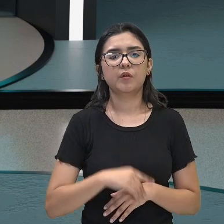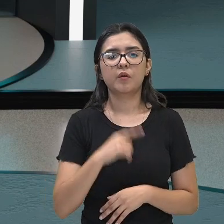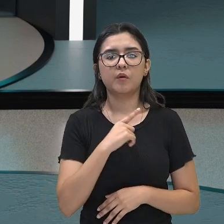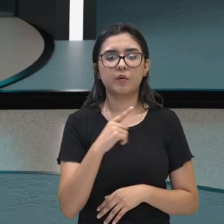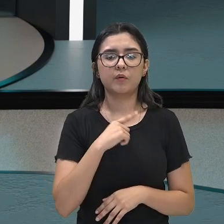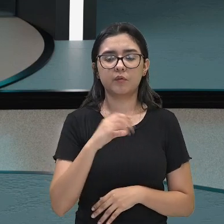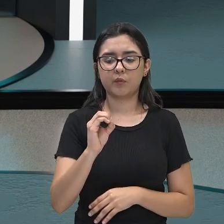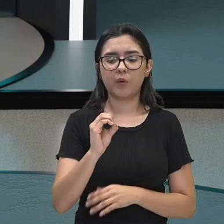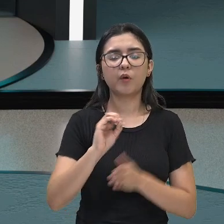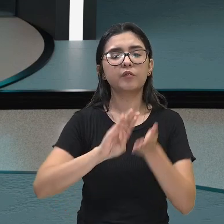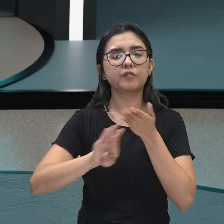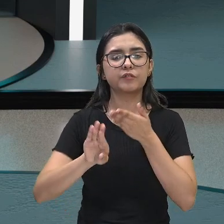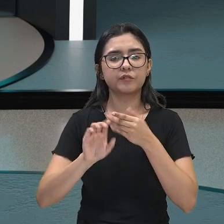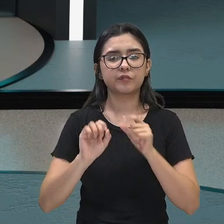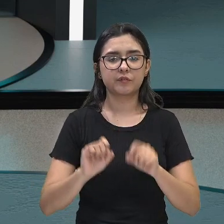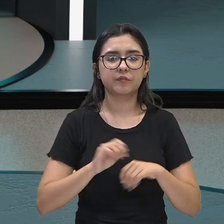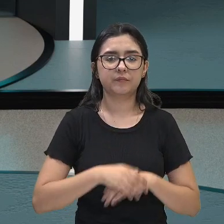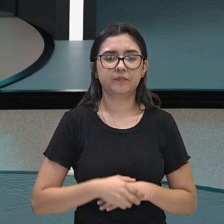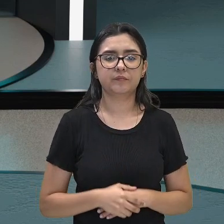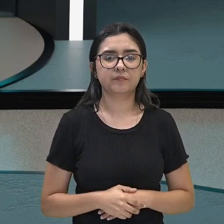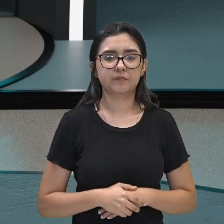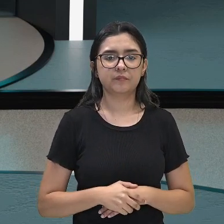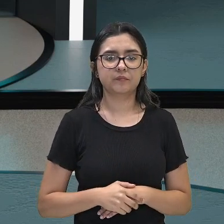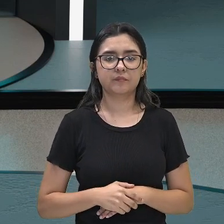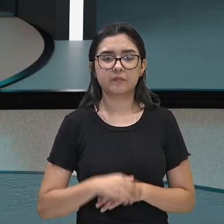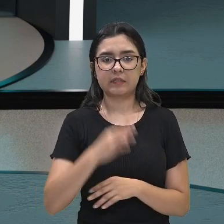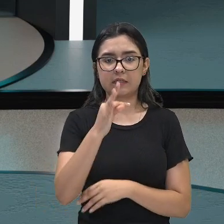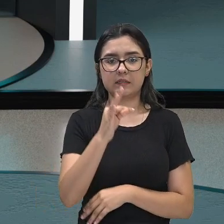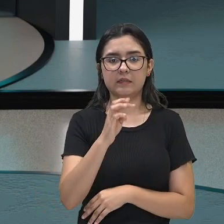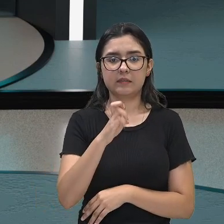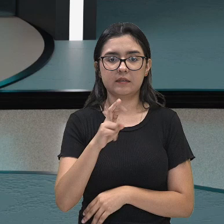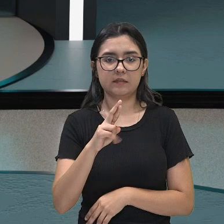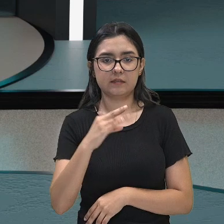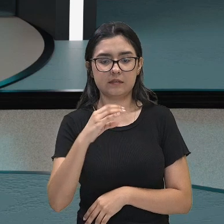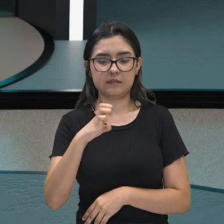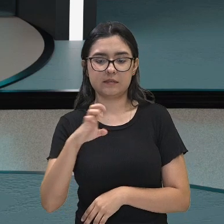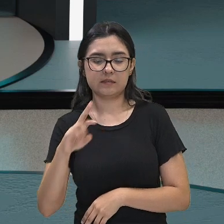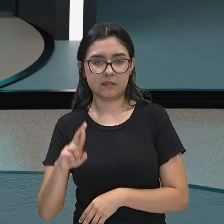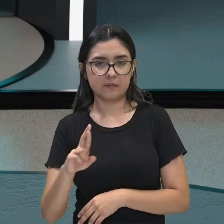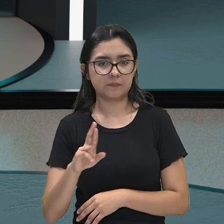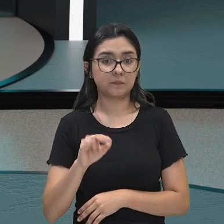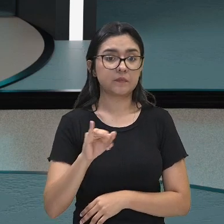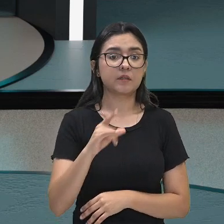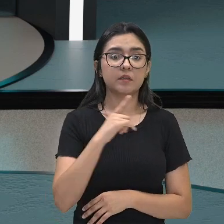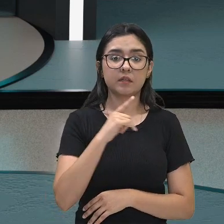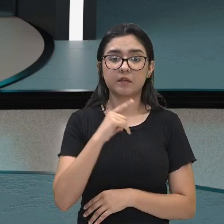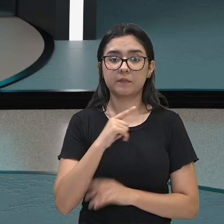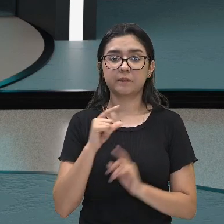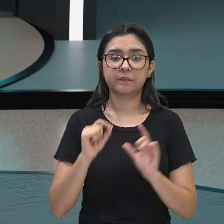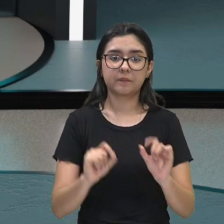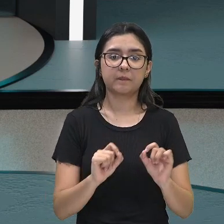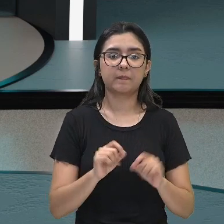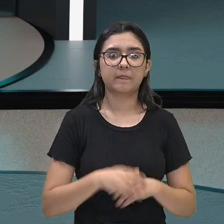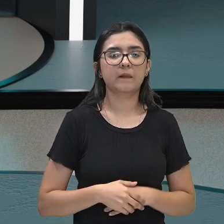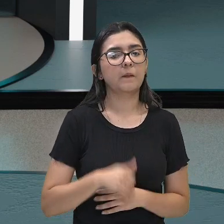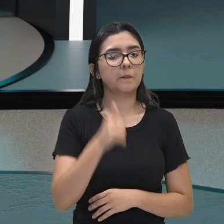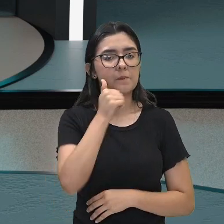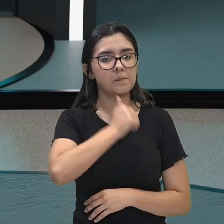ficando terceiro, se ele for acompanhar um substantivo masculino. E temos também a versão